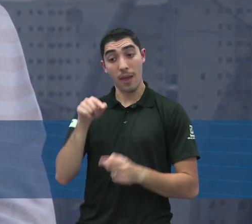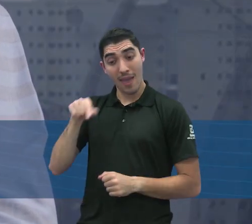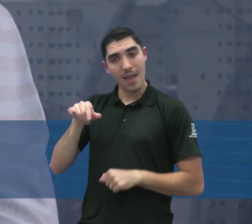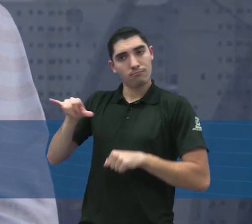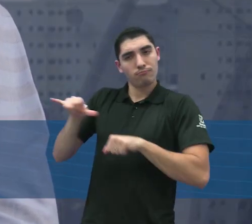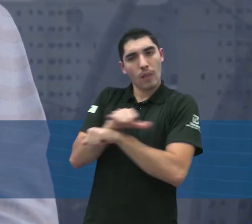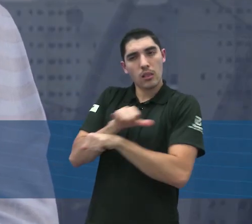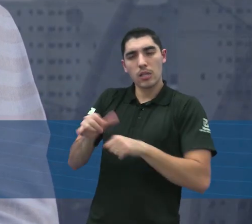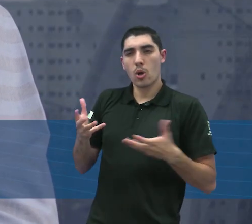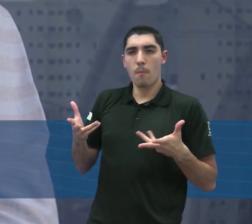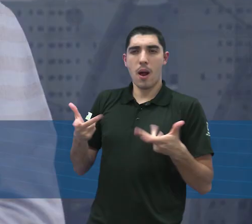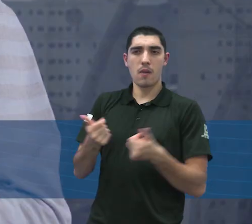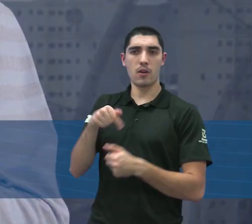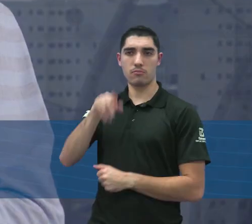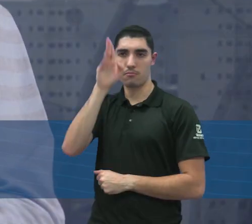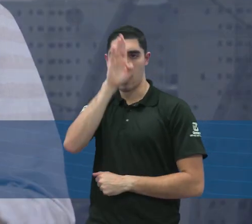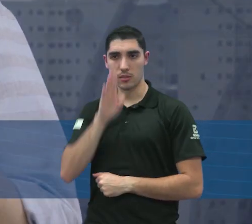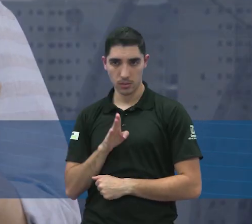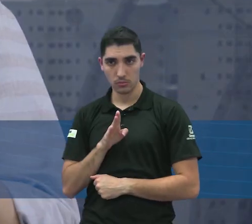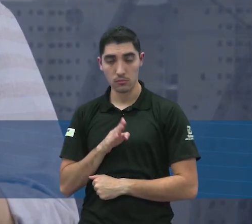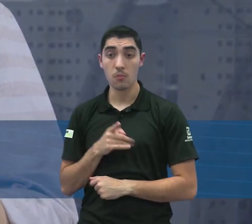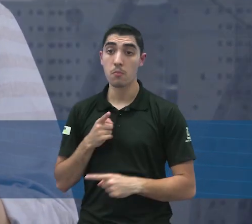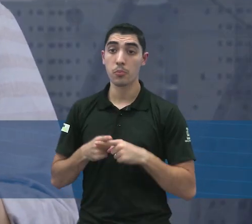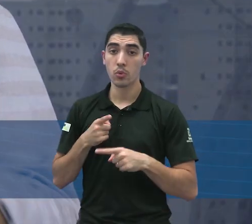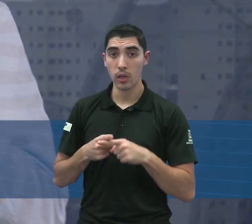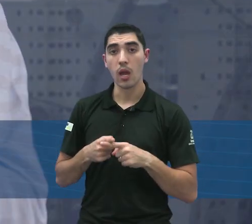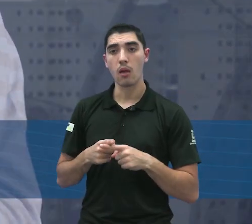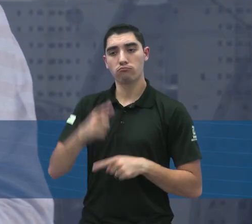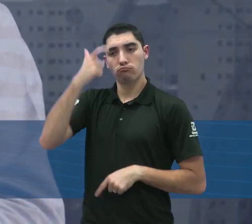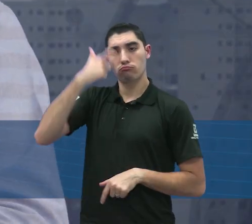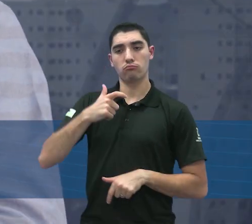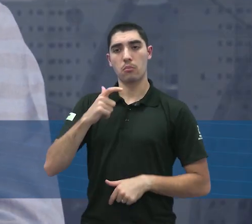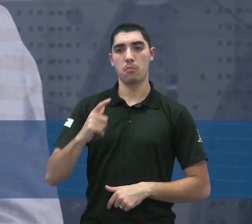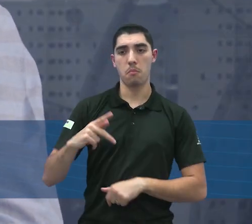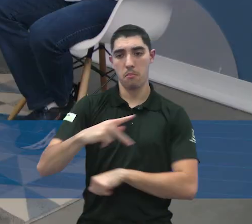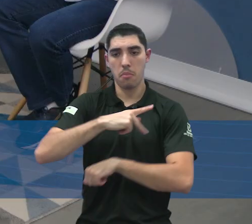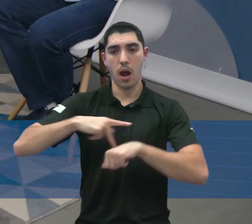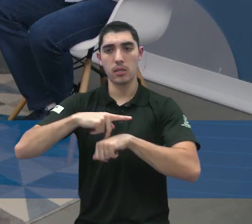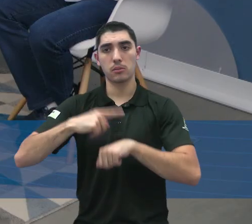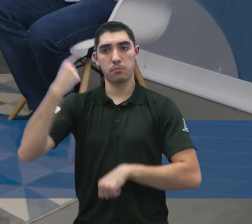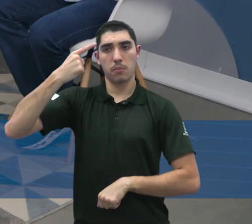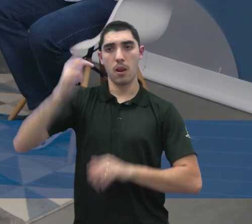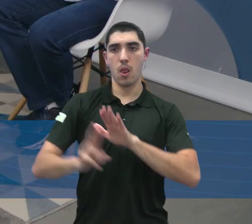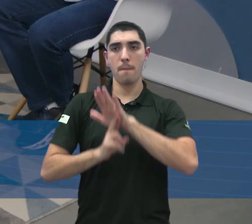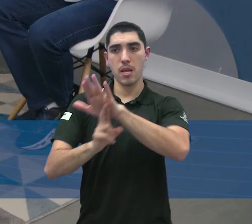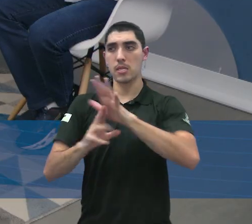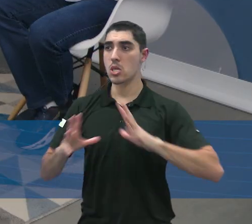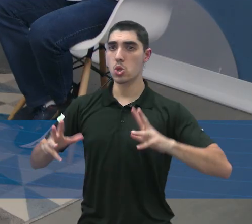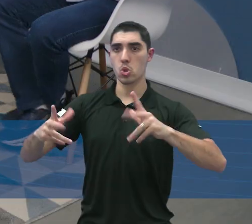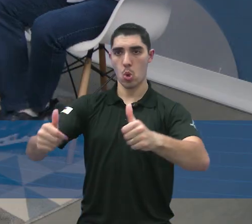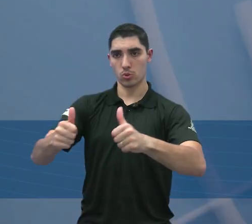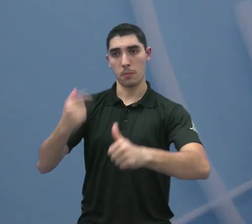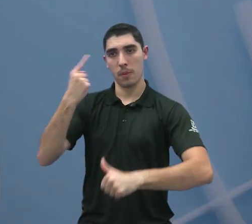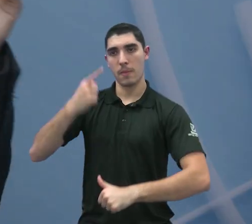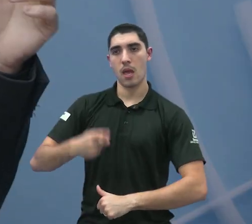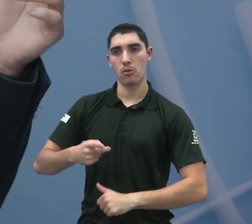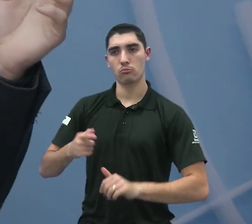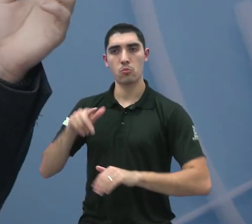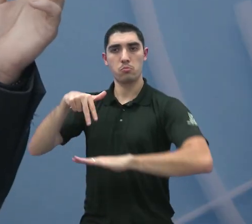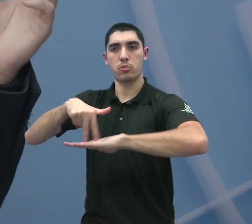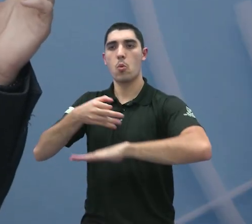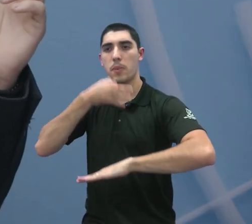para o Brasil ser o país, diante de todos os outros na Assembleia Geral, aquele que primeiro fala. E... Professora,